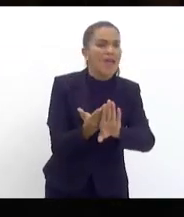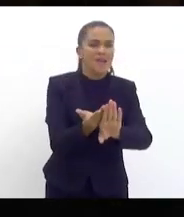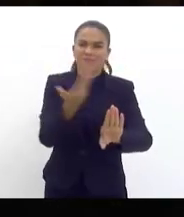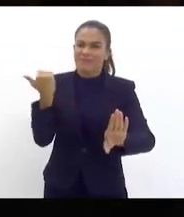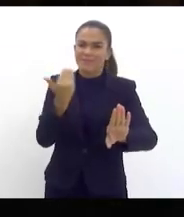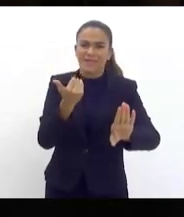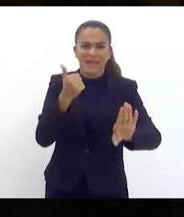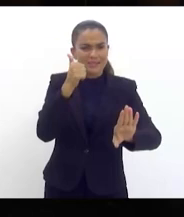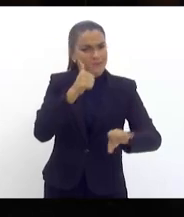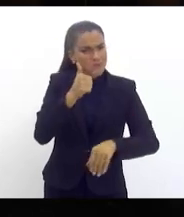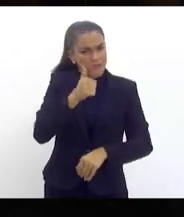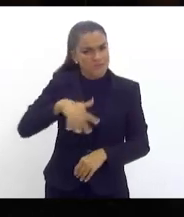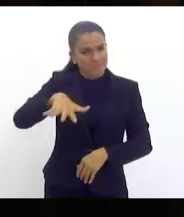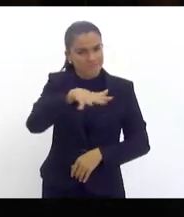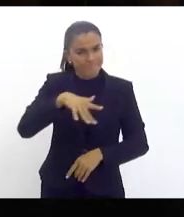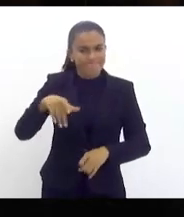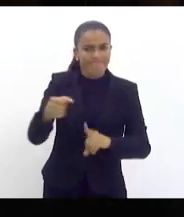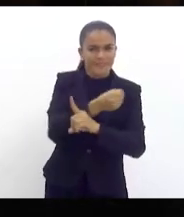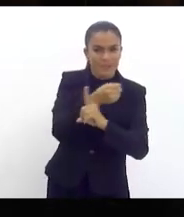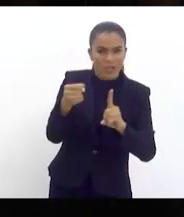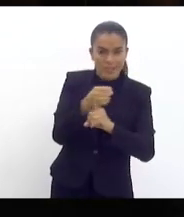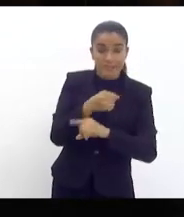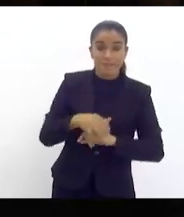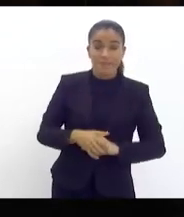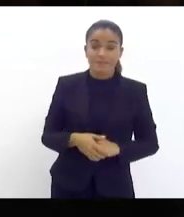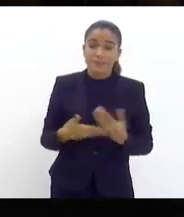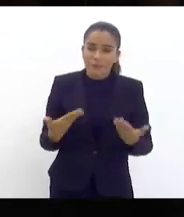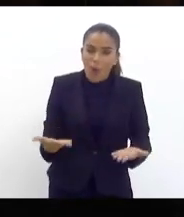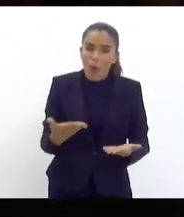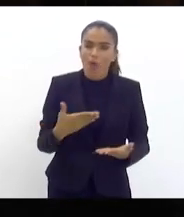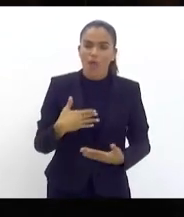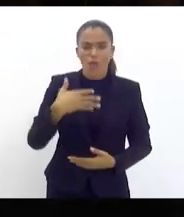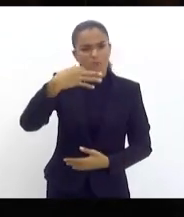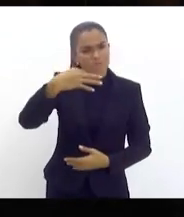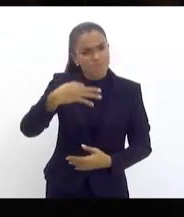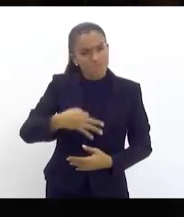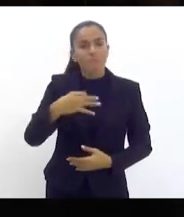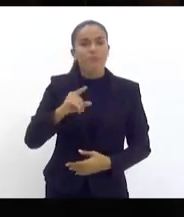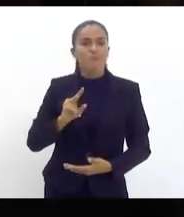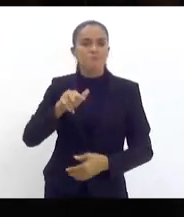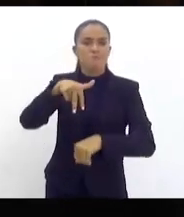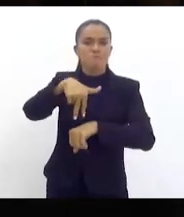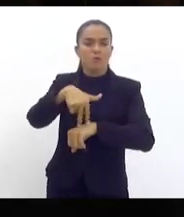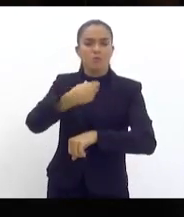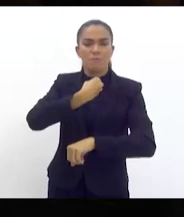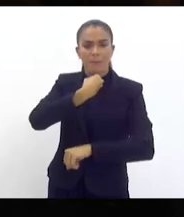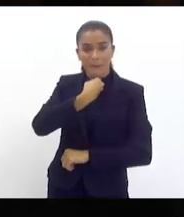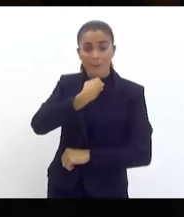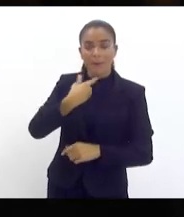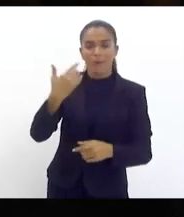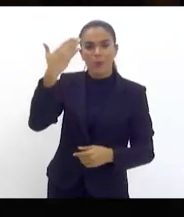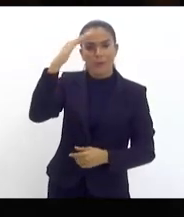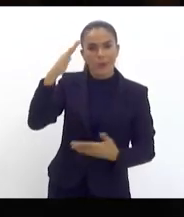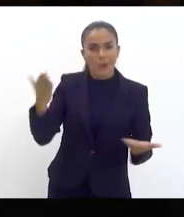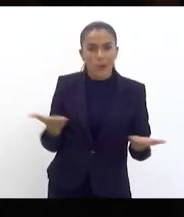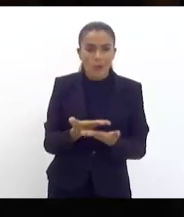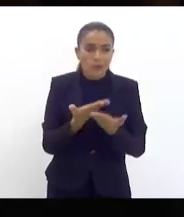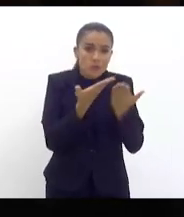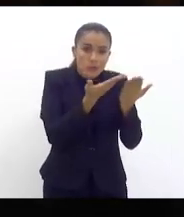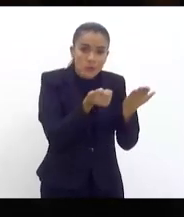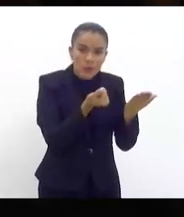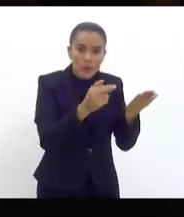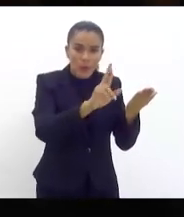de um ciclo de violência. Então, senhor presidente, eu fiz questão aqui de discutir, porque eu entendo hoje que Vossa